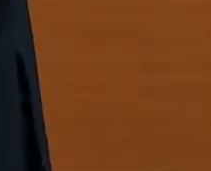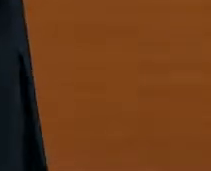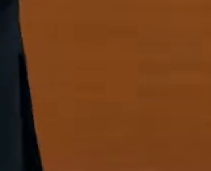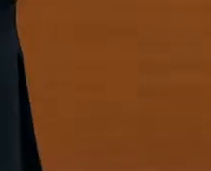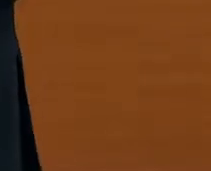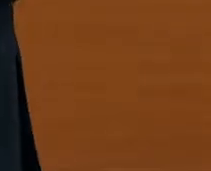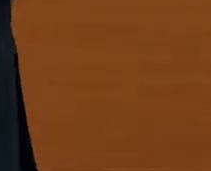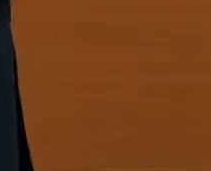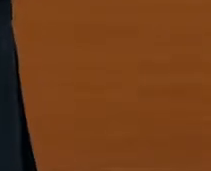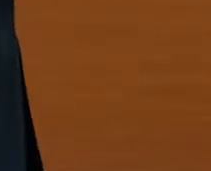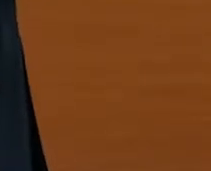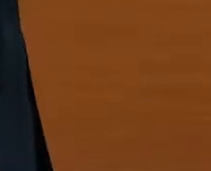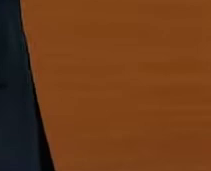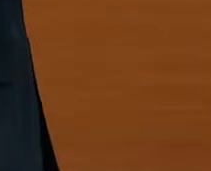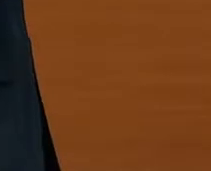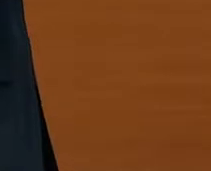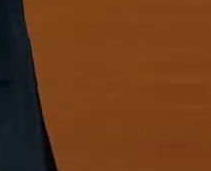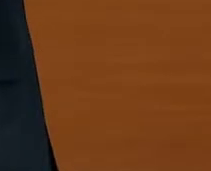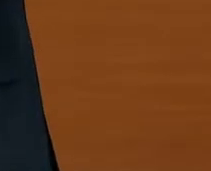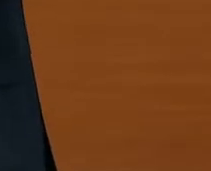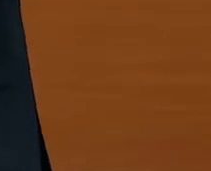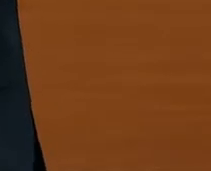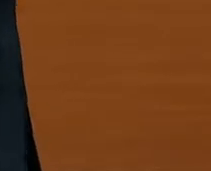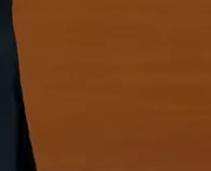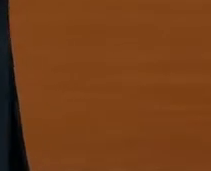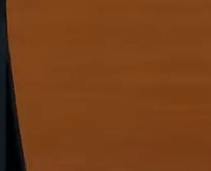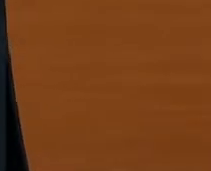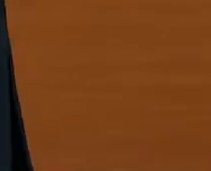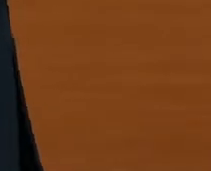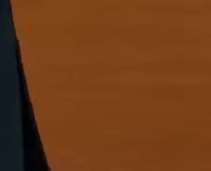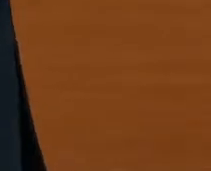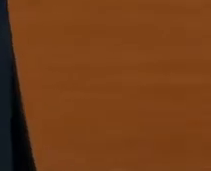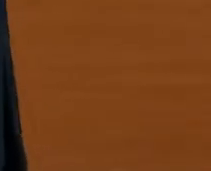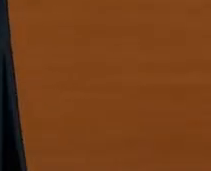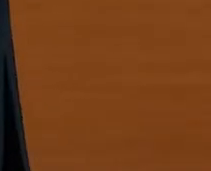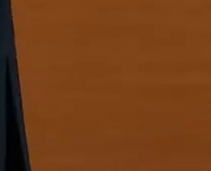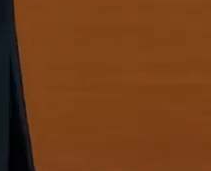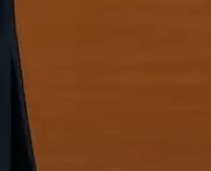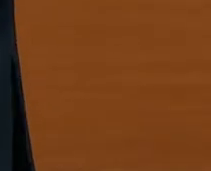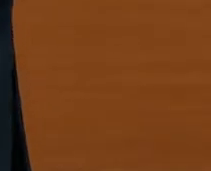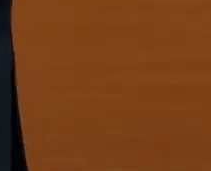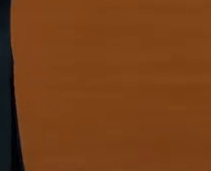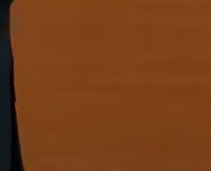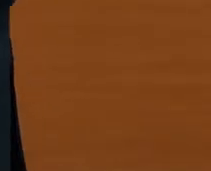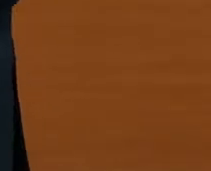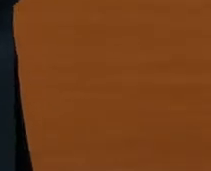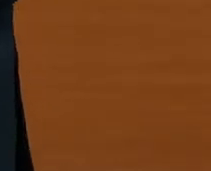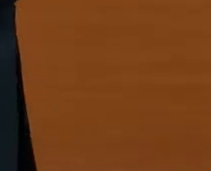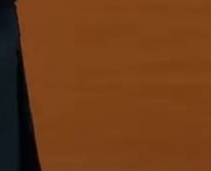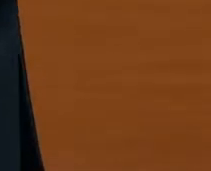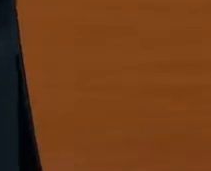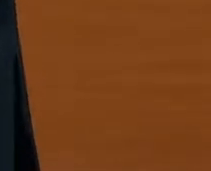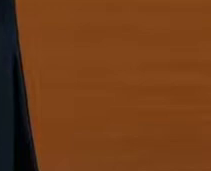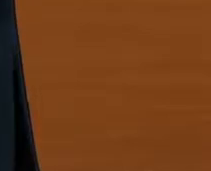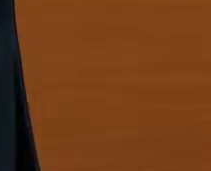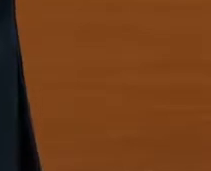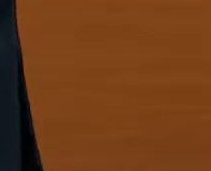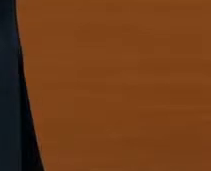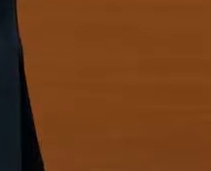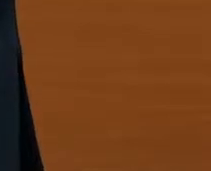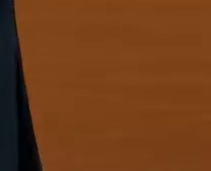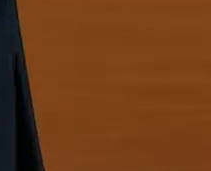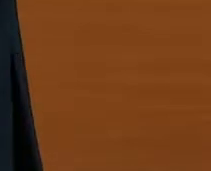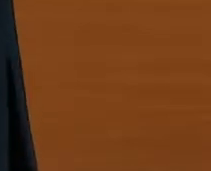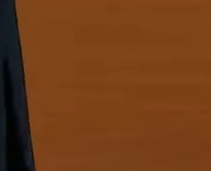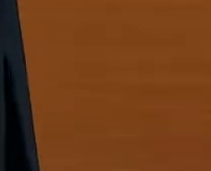a nível nacional, não só na captação de córnea, mas na realização de transplantes e outros procedimentos aí na